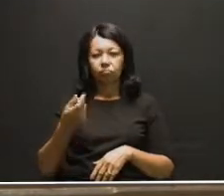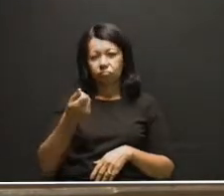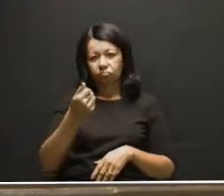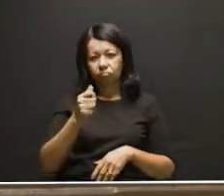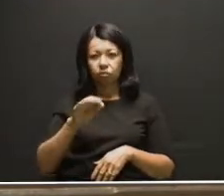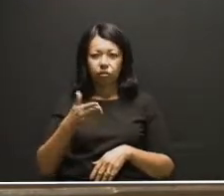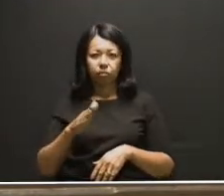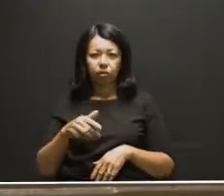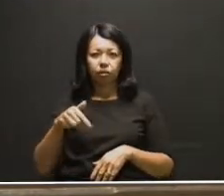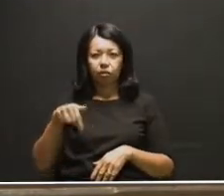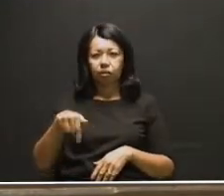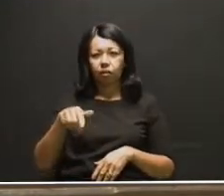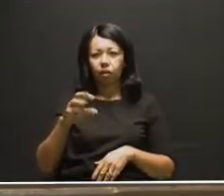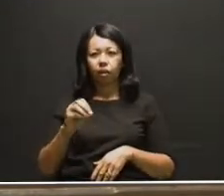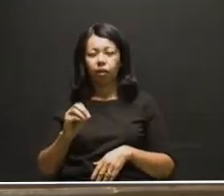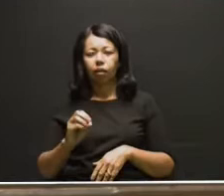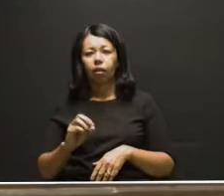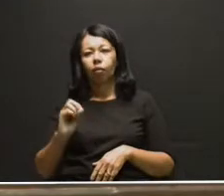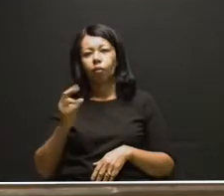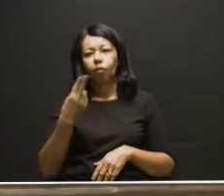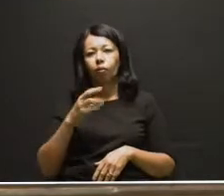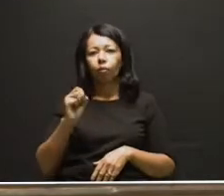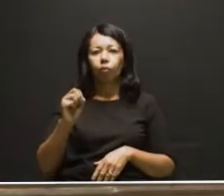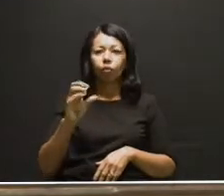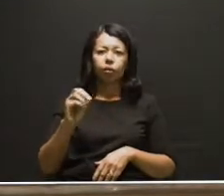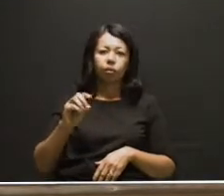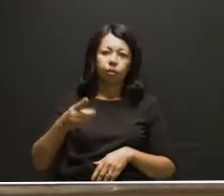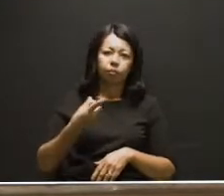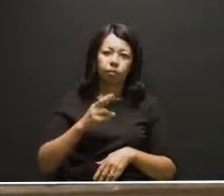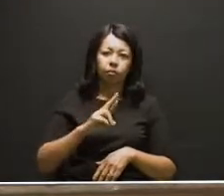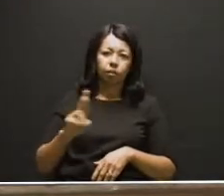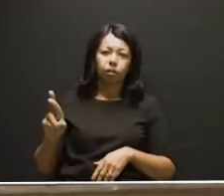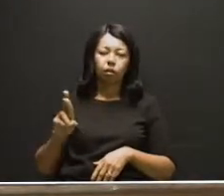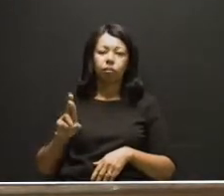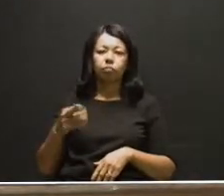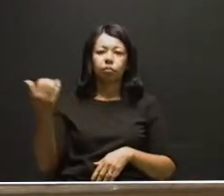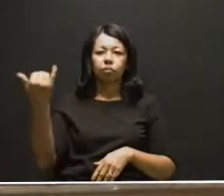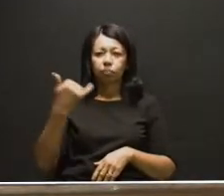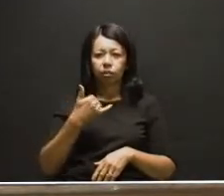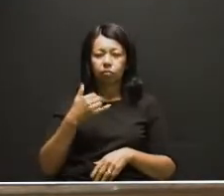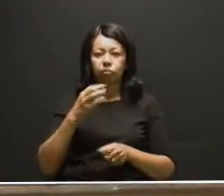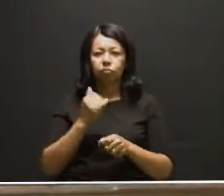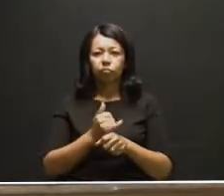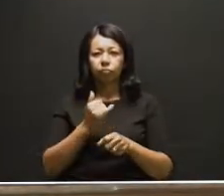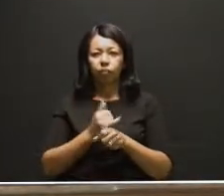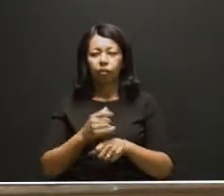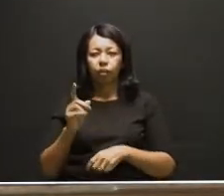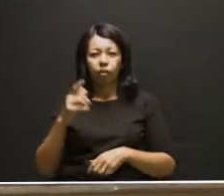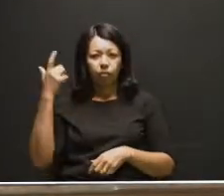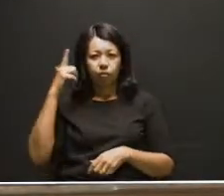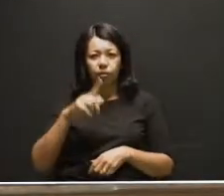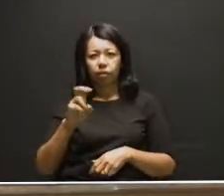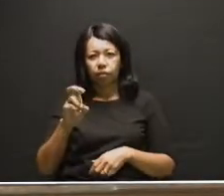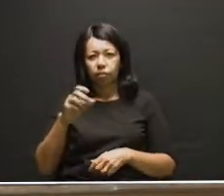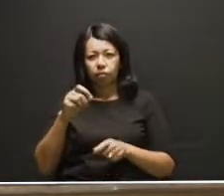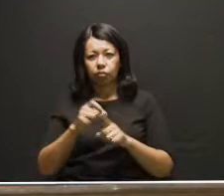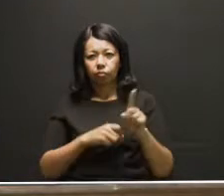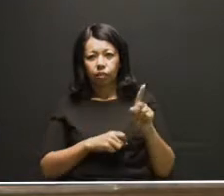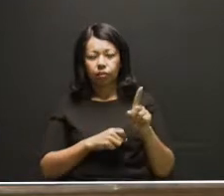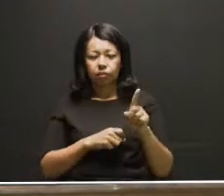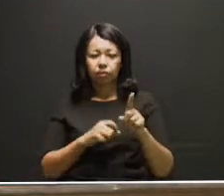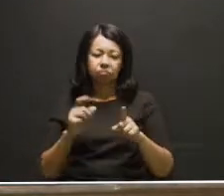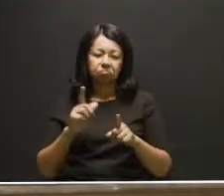reais mas obtive informações do próprio superintendente ele não consegue há cinco meses